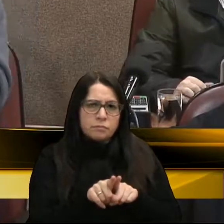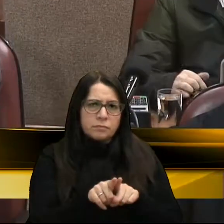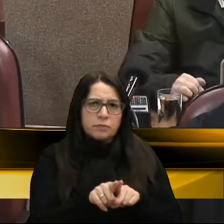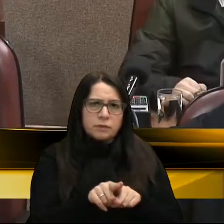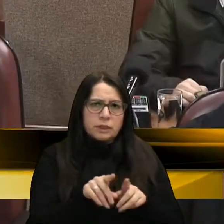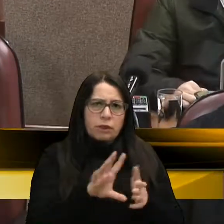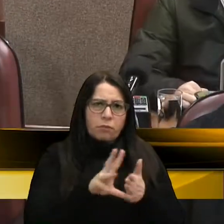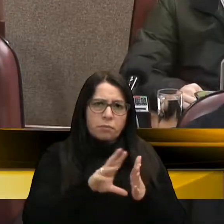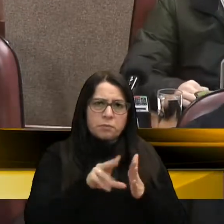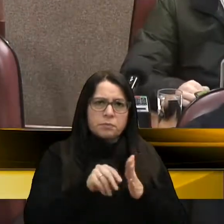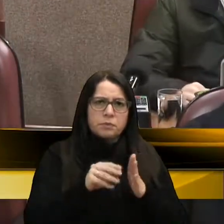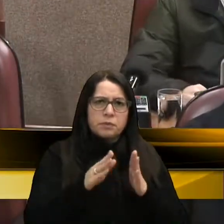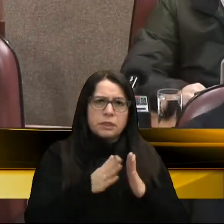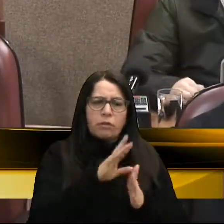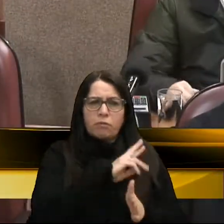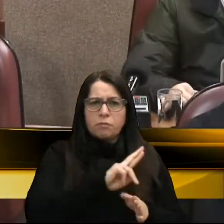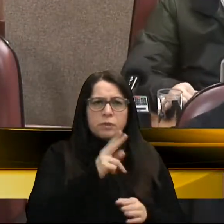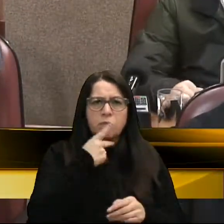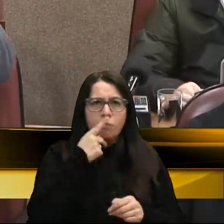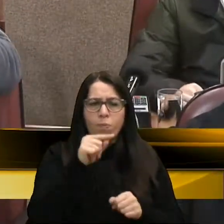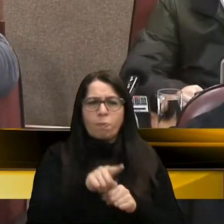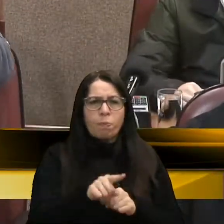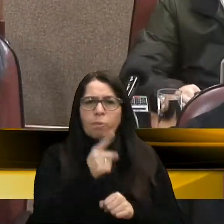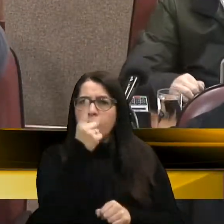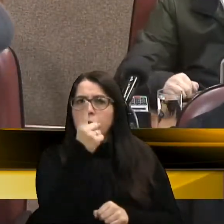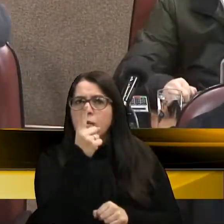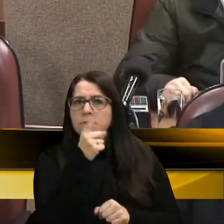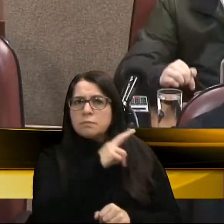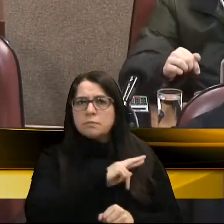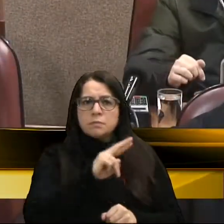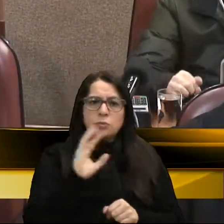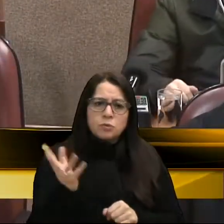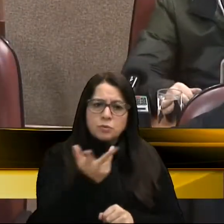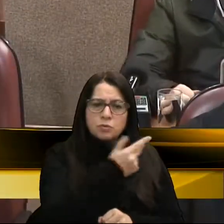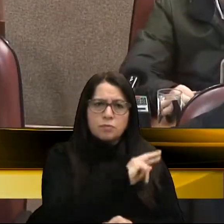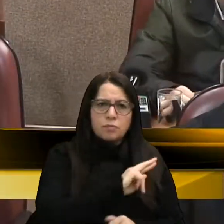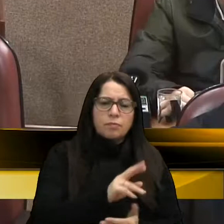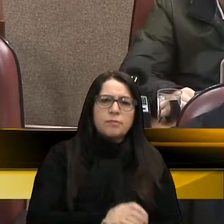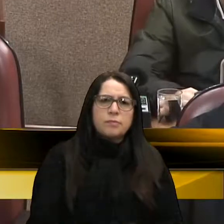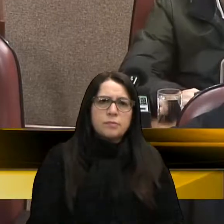corrupção até dentro das religiões. Eu não estou falando aqui de uma religião, estou falando de todas,